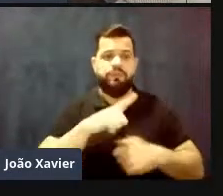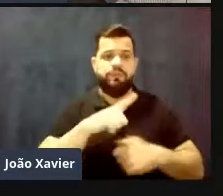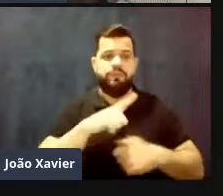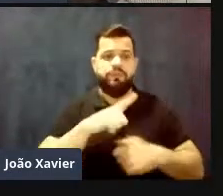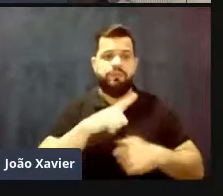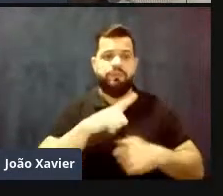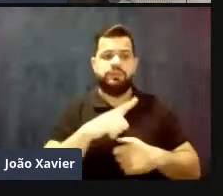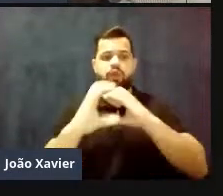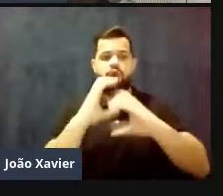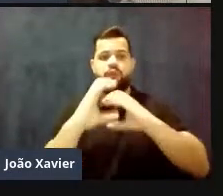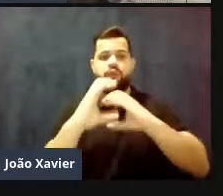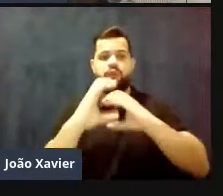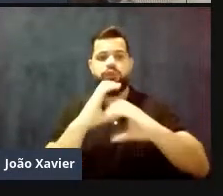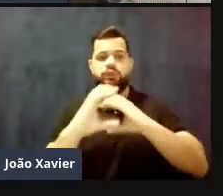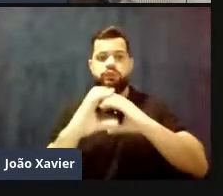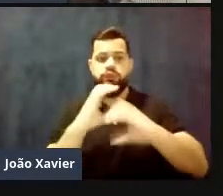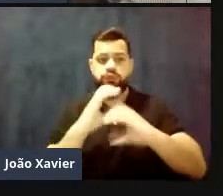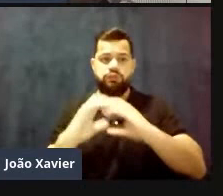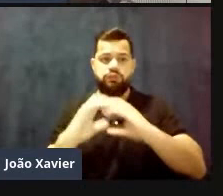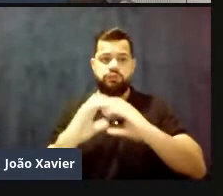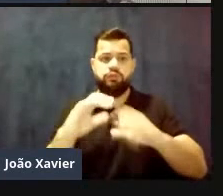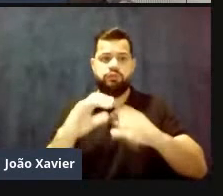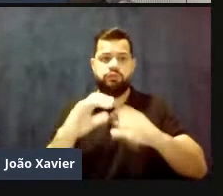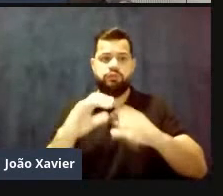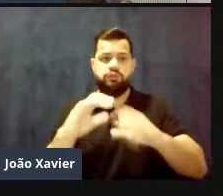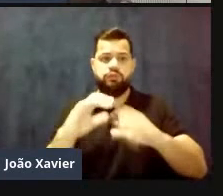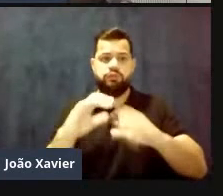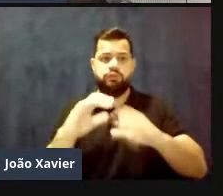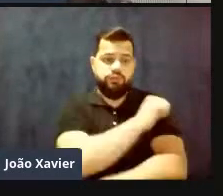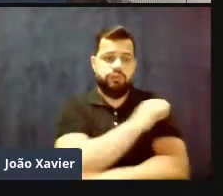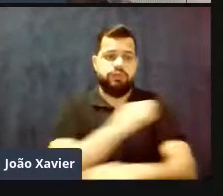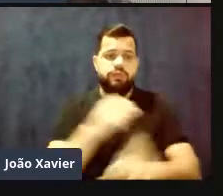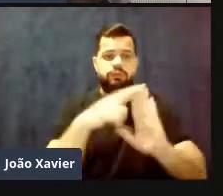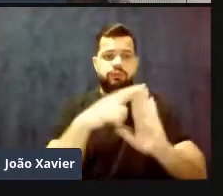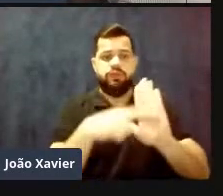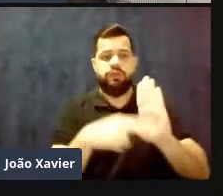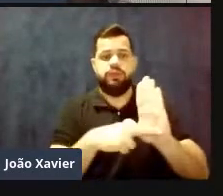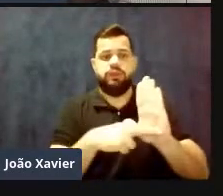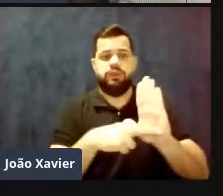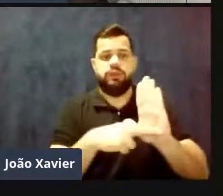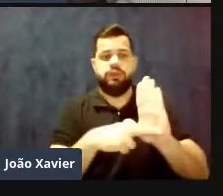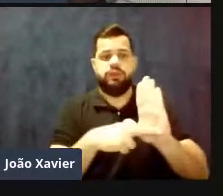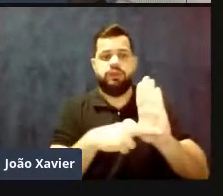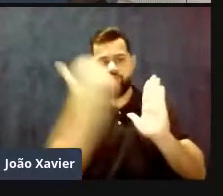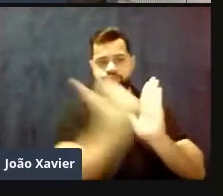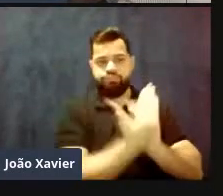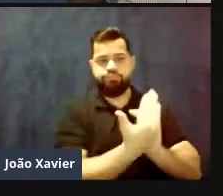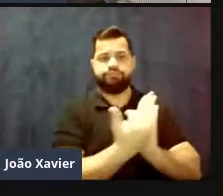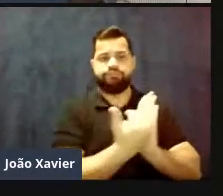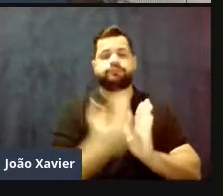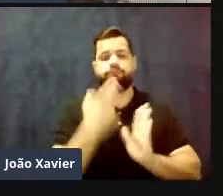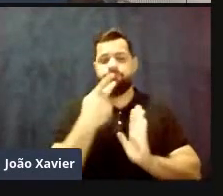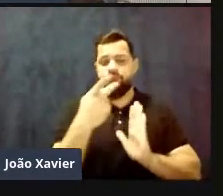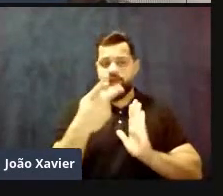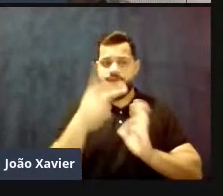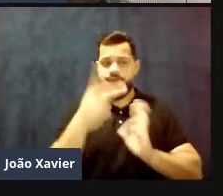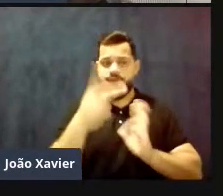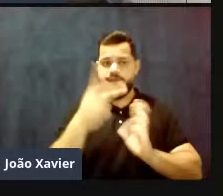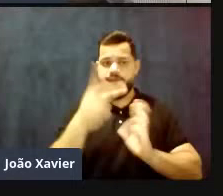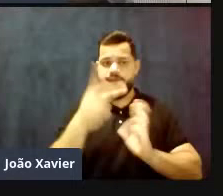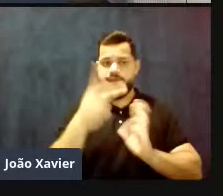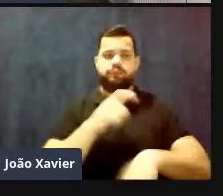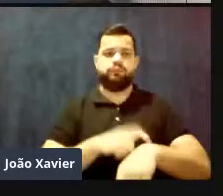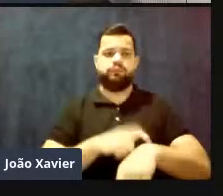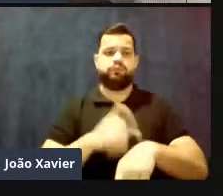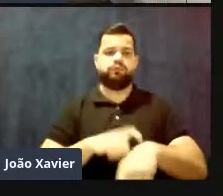sua equipe, considerando a resolução que rege a nossa profissão. Então, eu confesso para vocês que, nesse momento, eu me